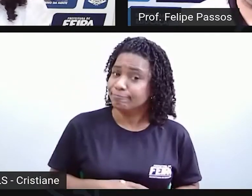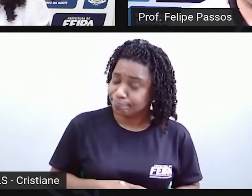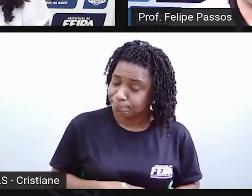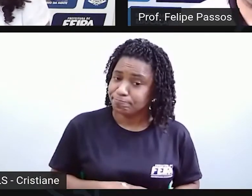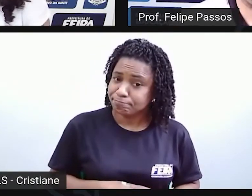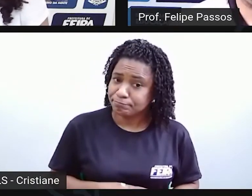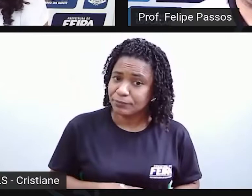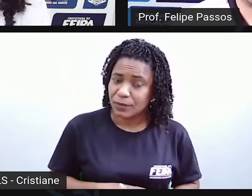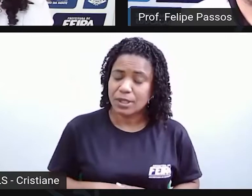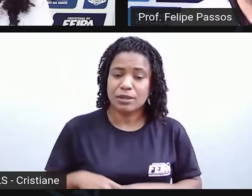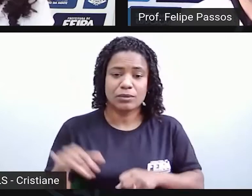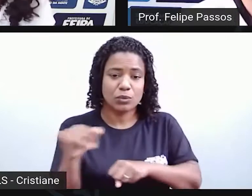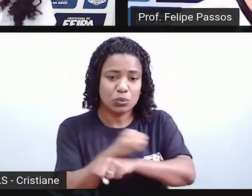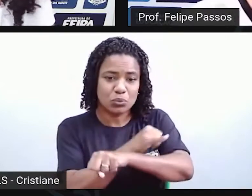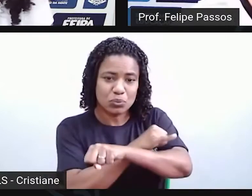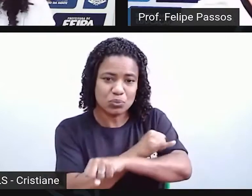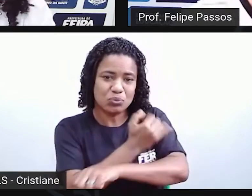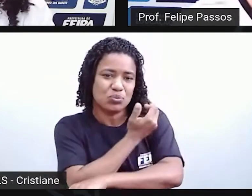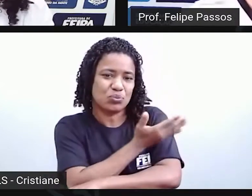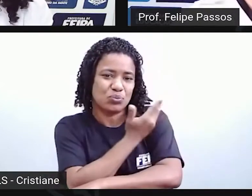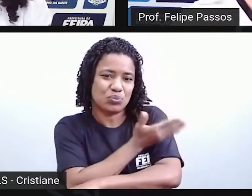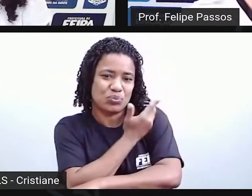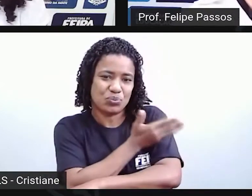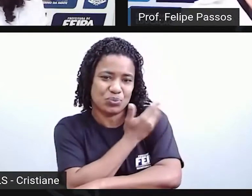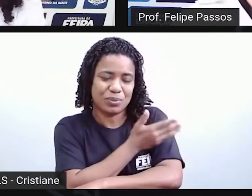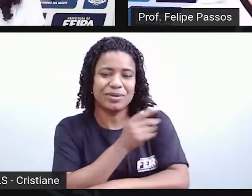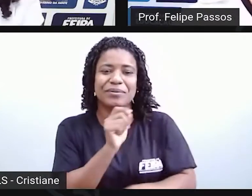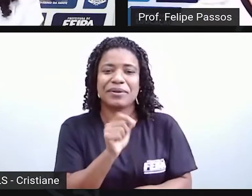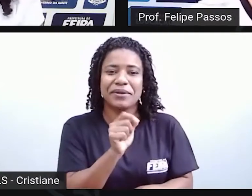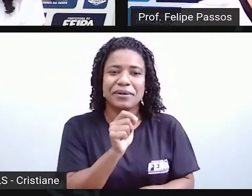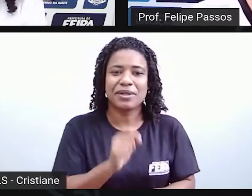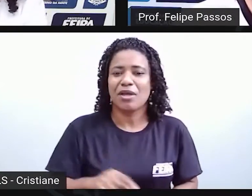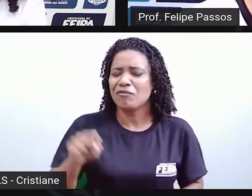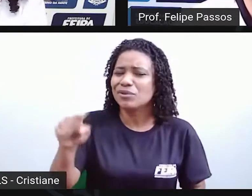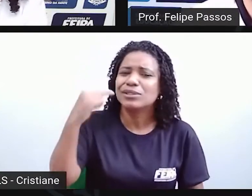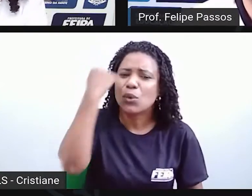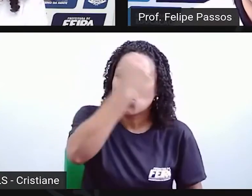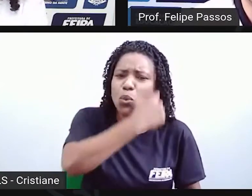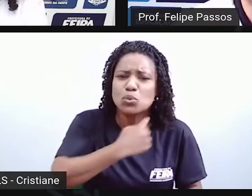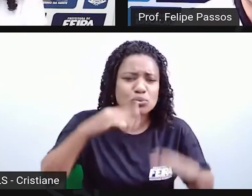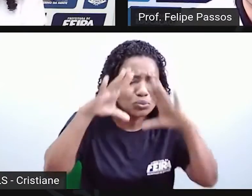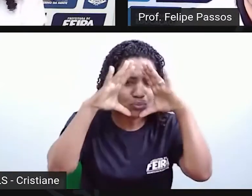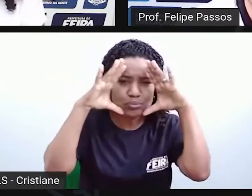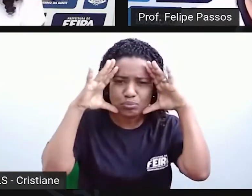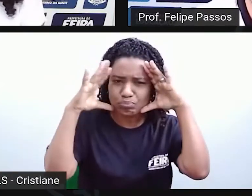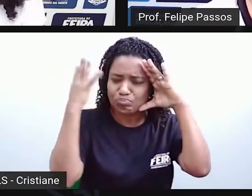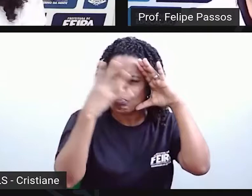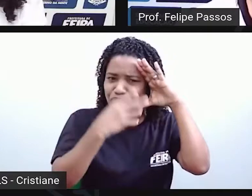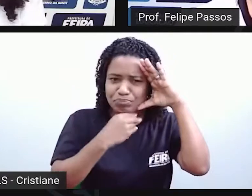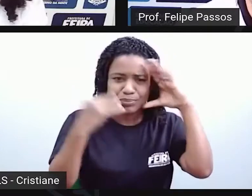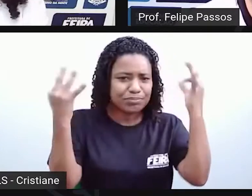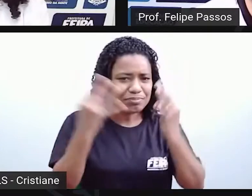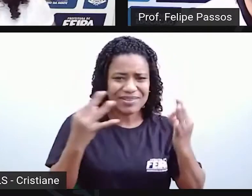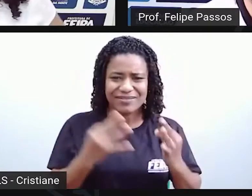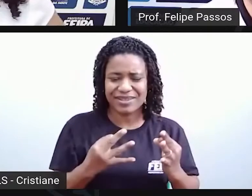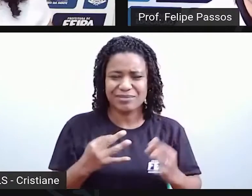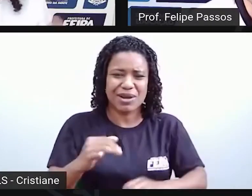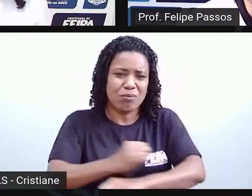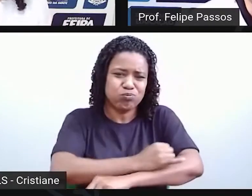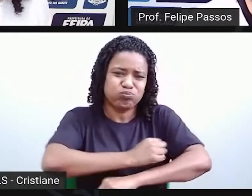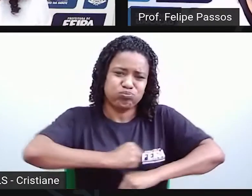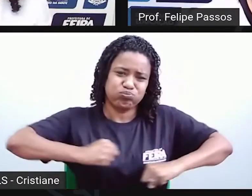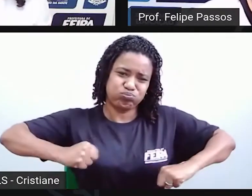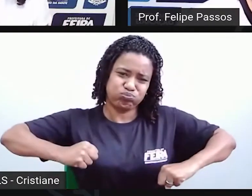inclusive, você é tão linda de rosto, por que você não emagrece? Então, tratar que o